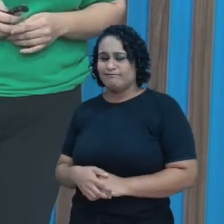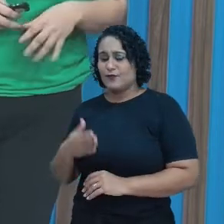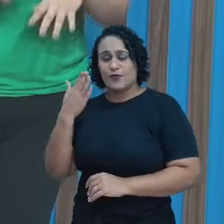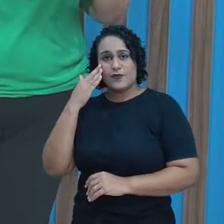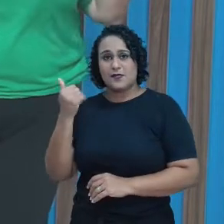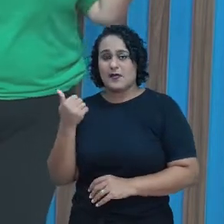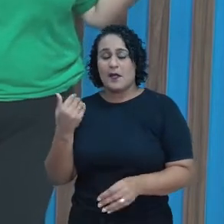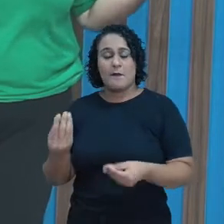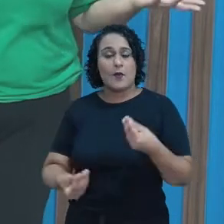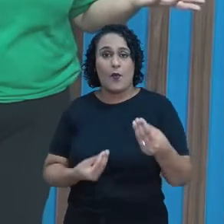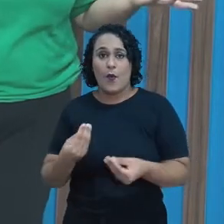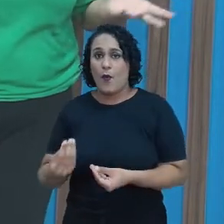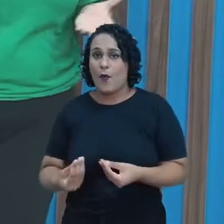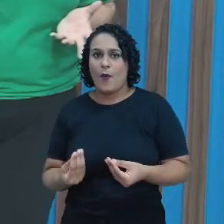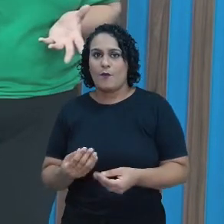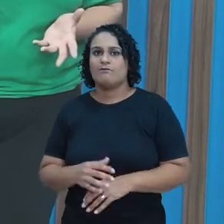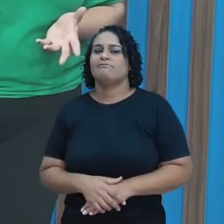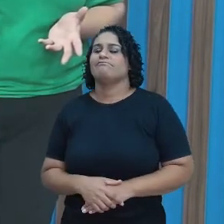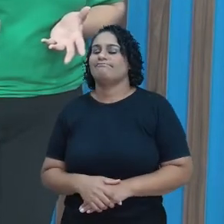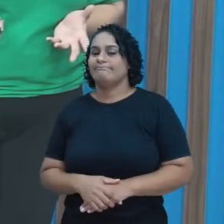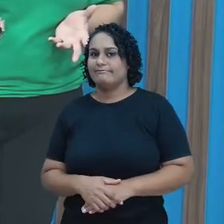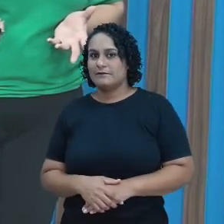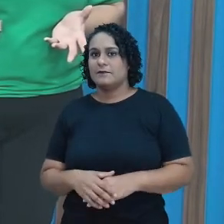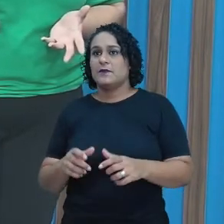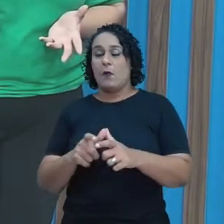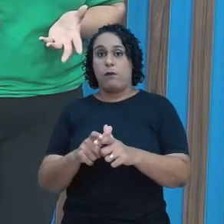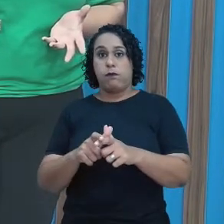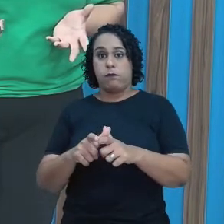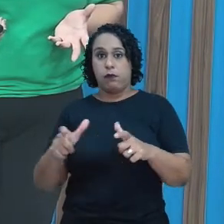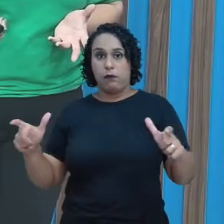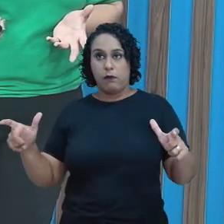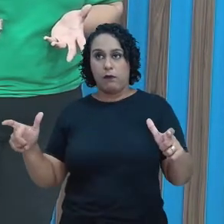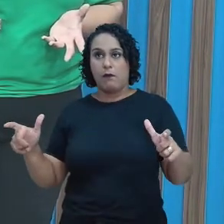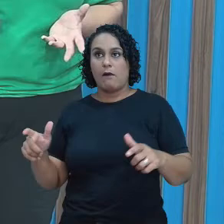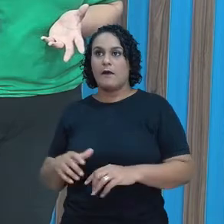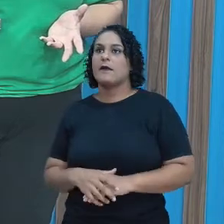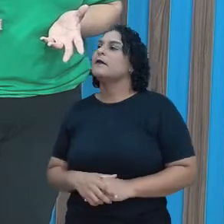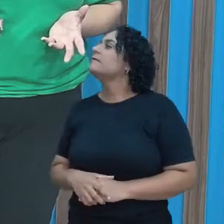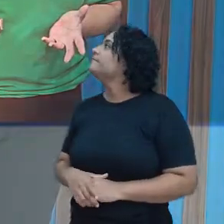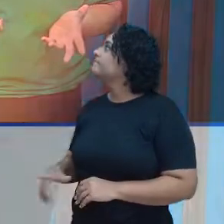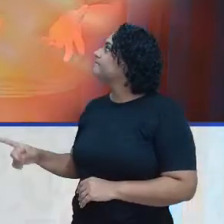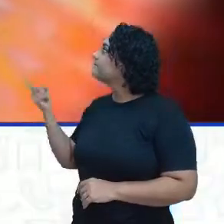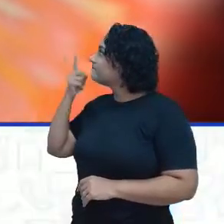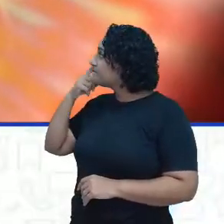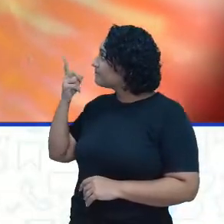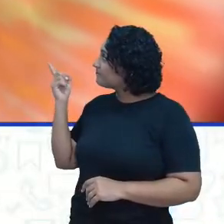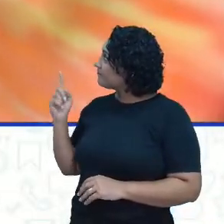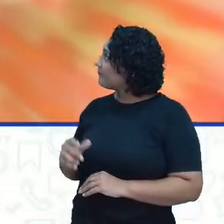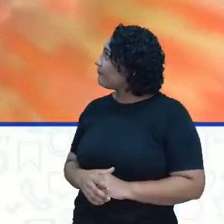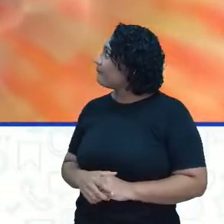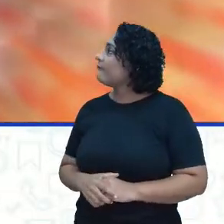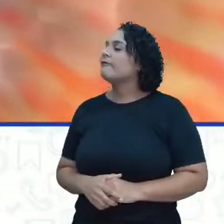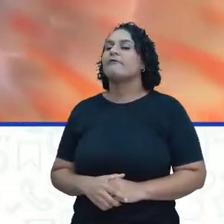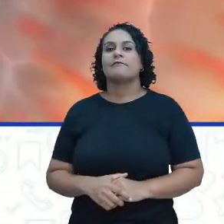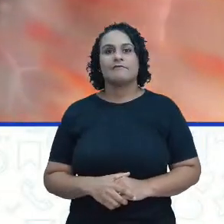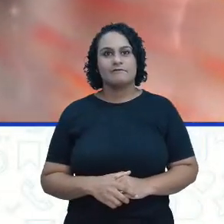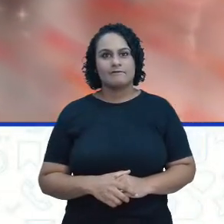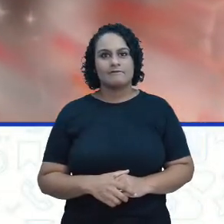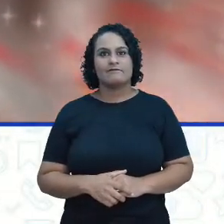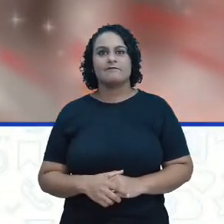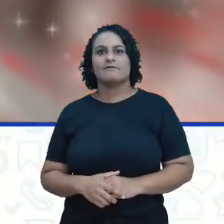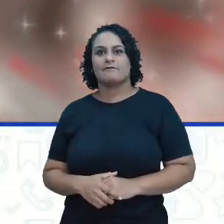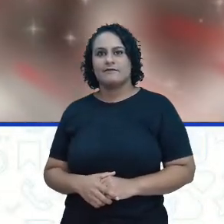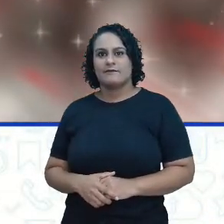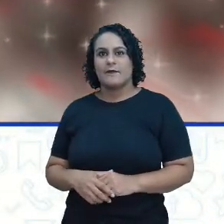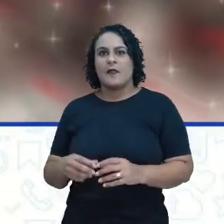sabe a imensidão que tem esse universo, né? De tão grande. Palavra melhor não teria. Então, olha aí, ó, uma simulação para